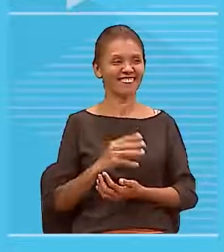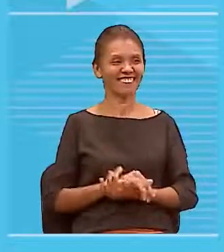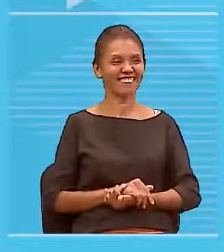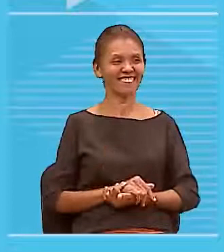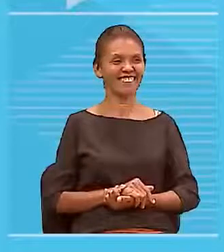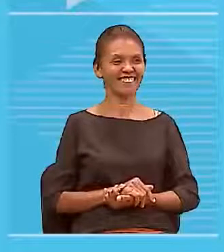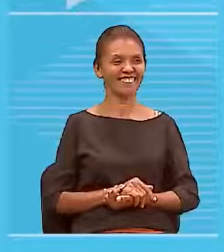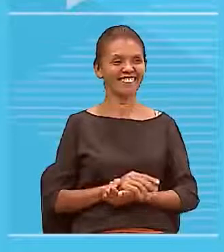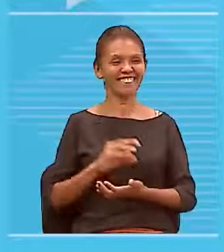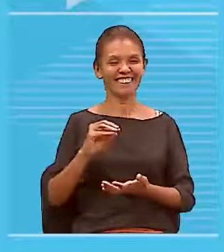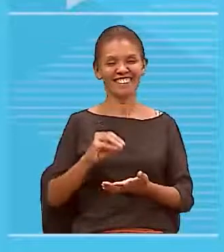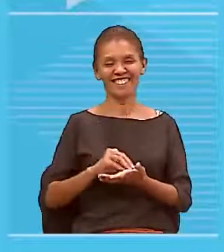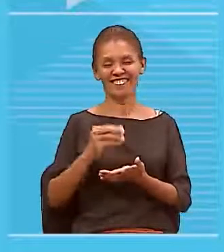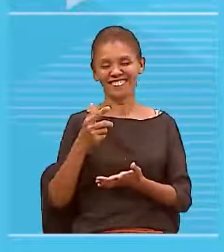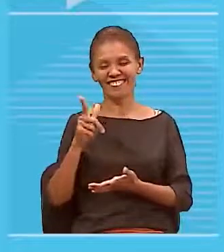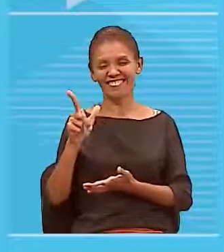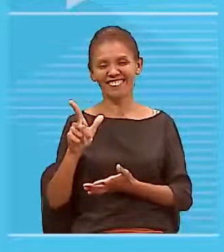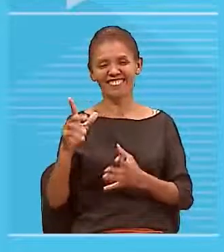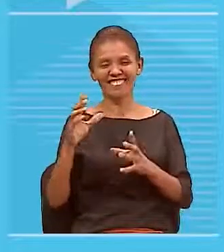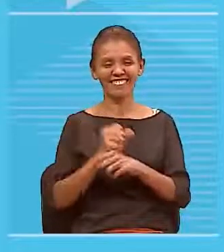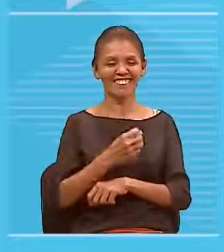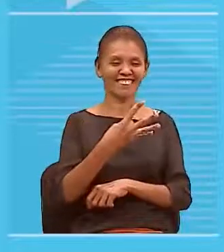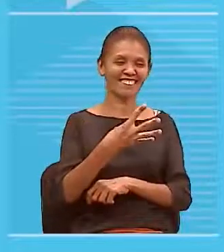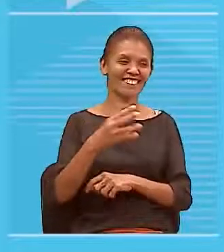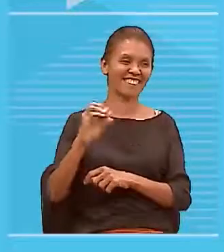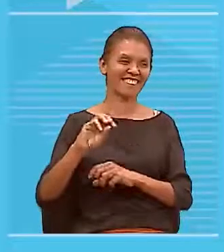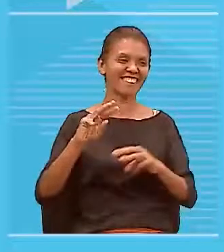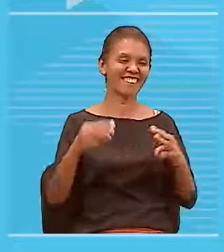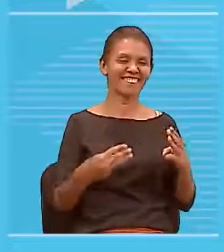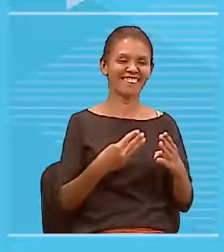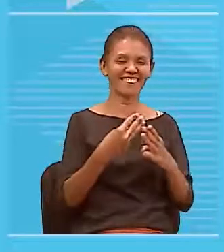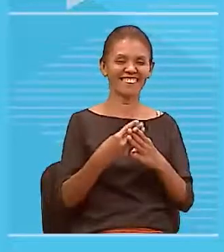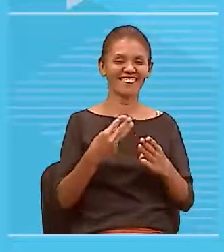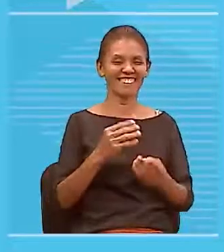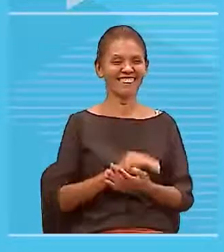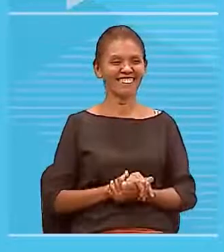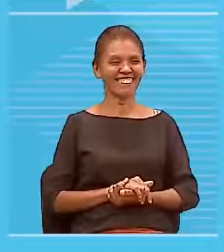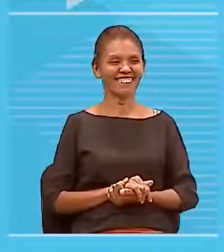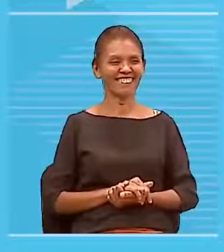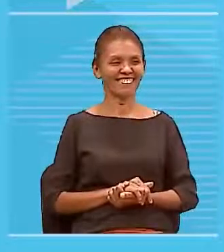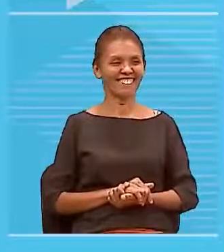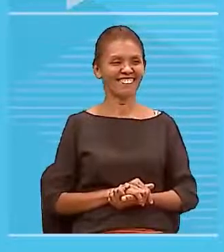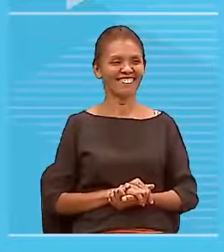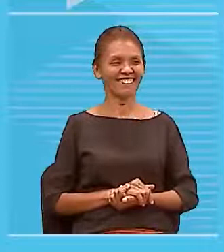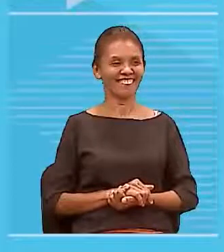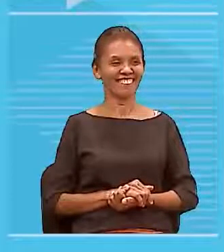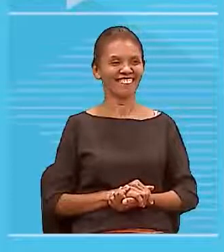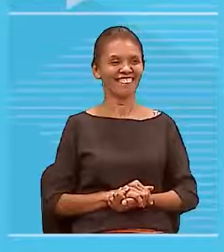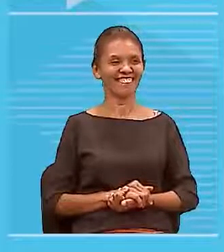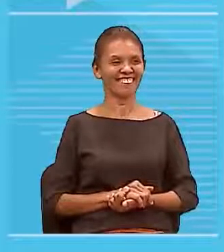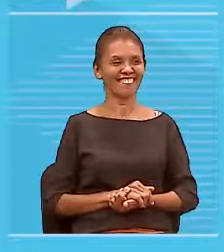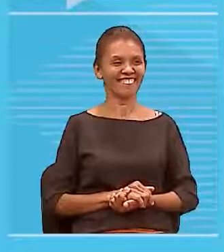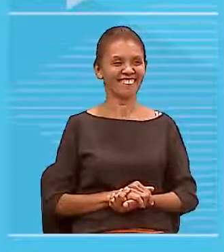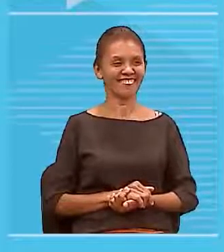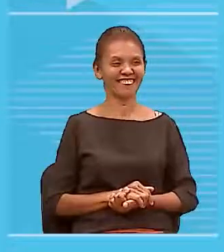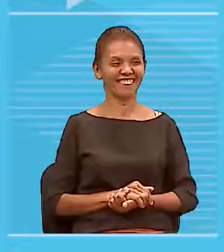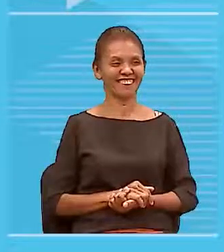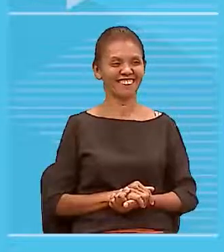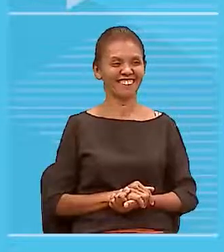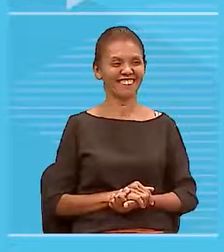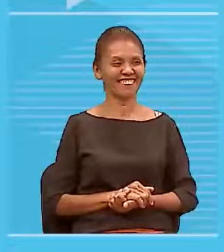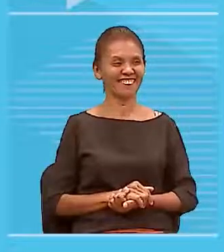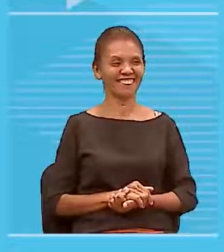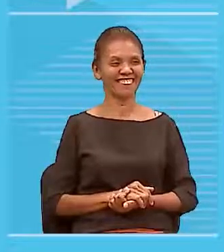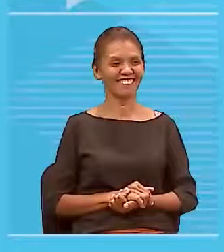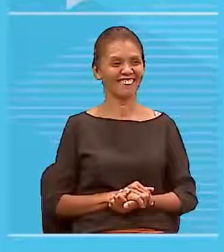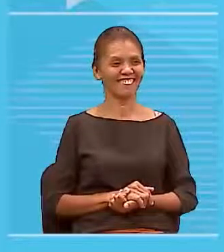bem 40 aí pra gente mais pra frente. Jesus! O ruim vai ser passar esses desenhos pro caderno, professora, já que não